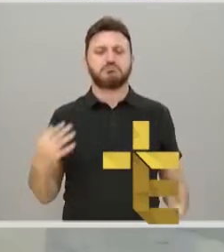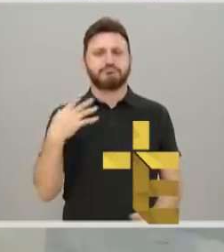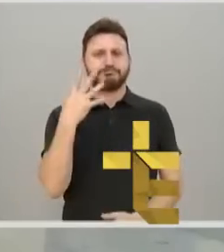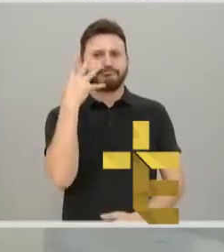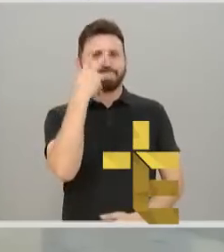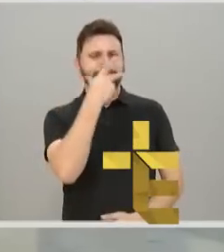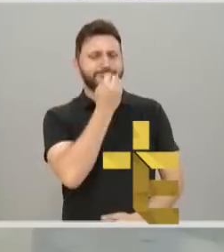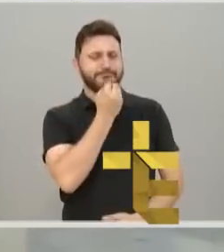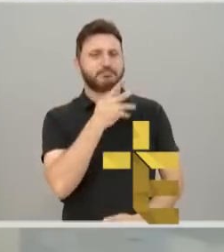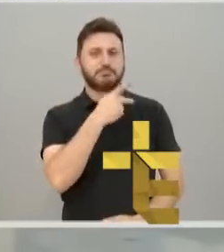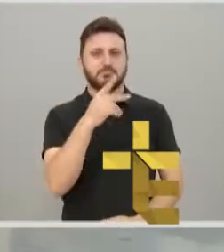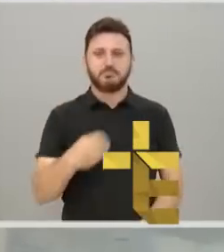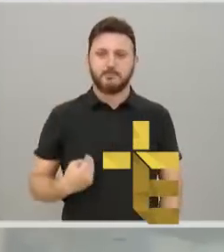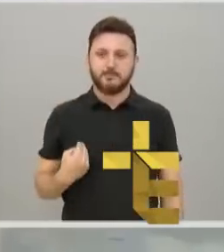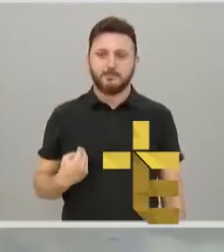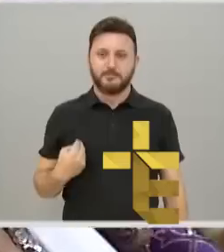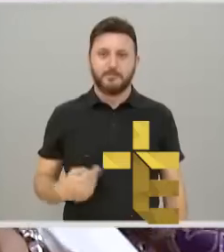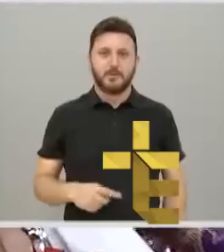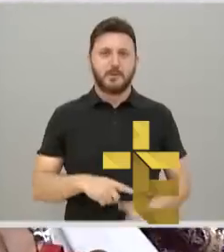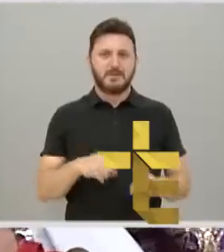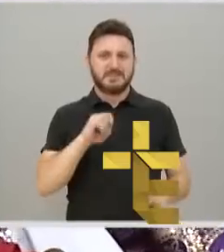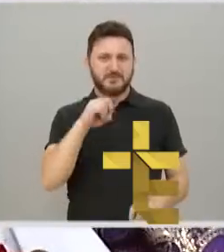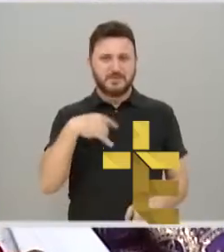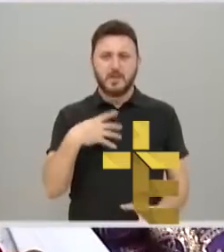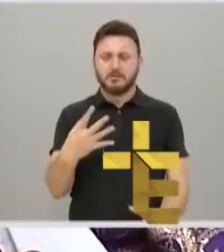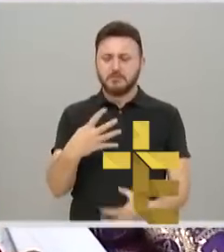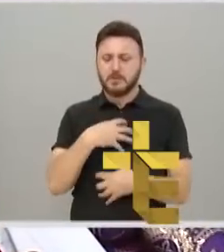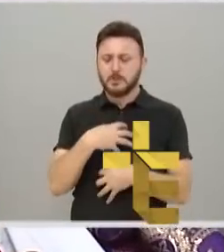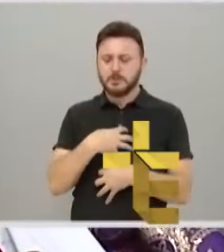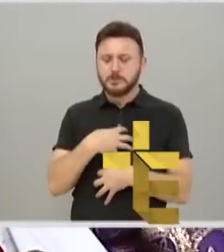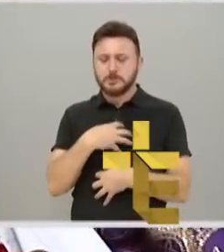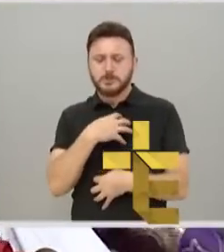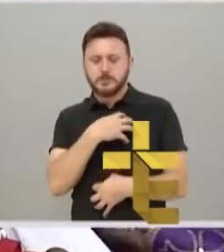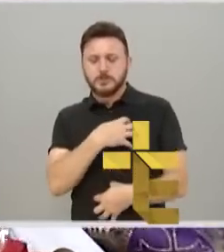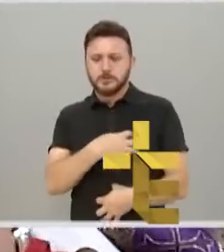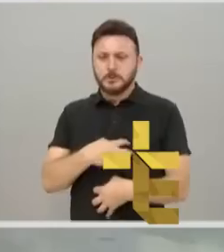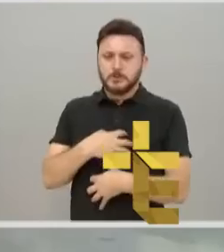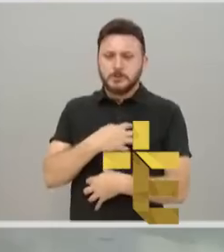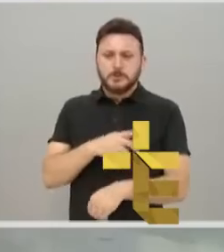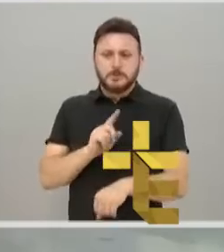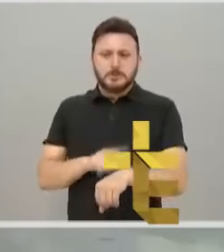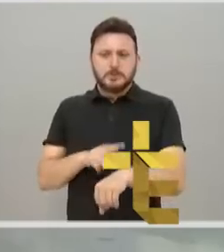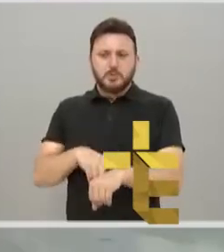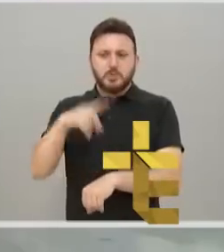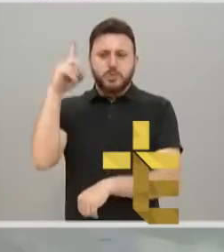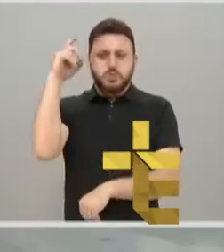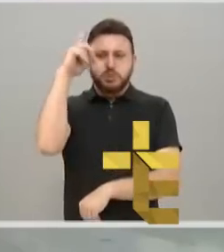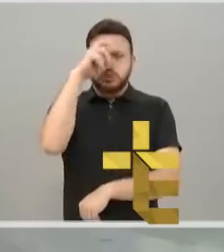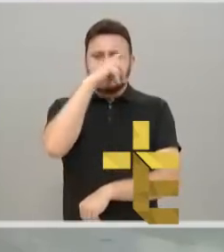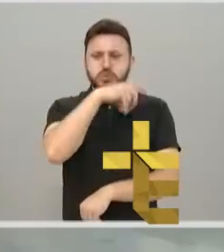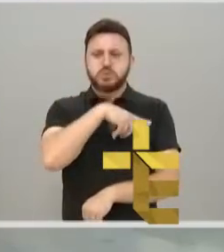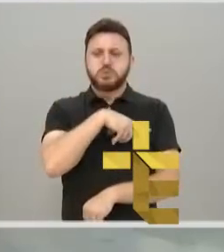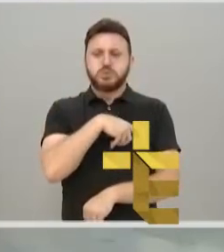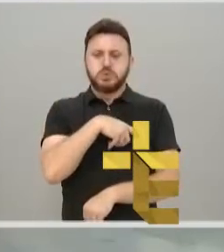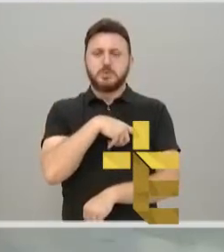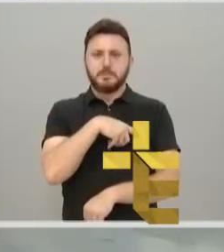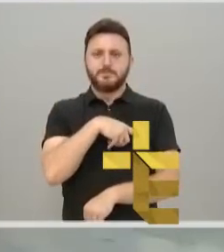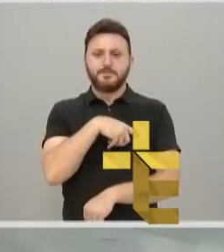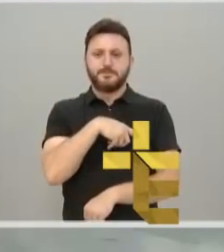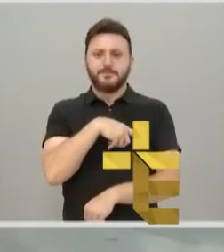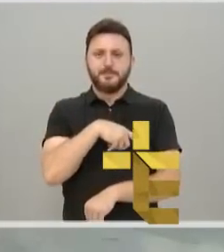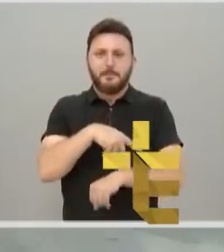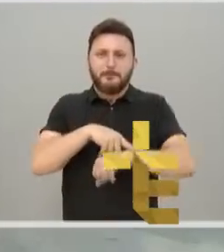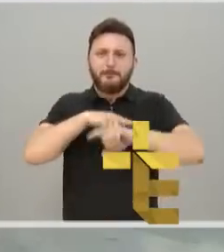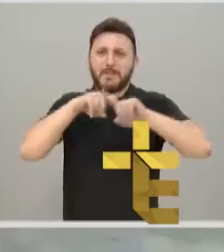Mas aqui, desde que você disse: eu estou angustiado, eu estou num momento difícil,